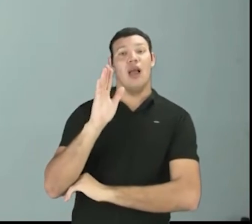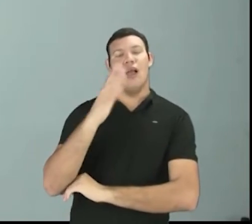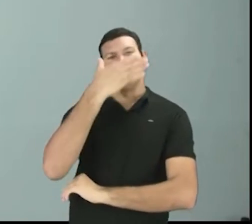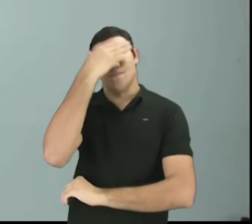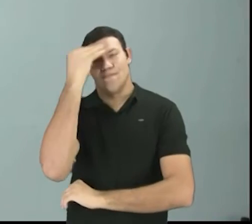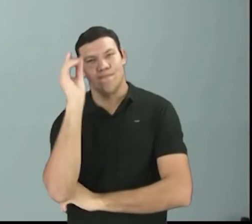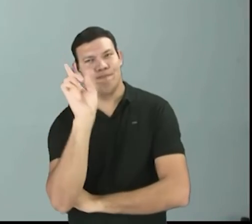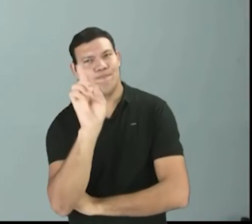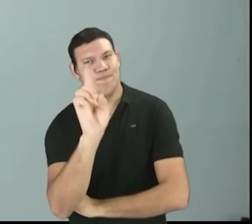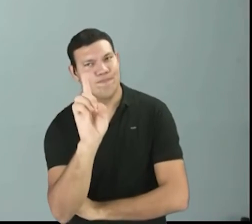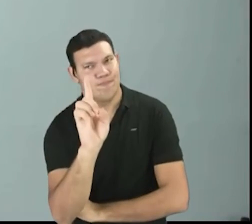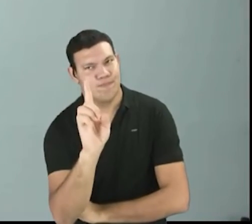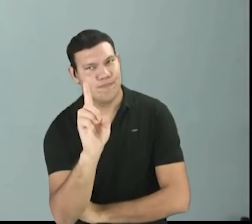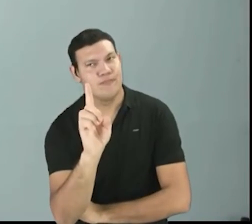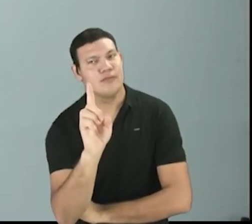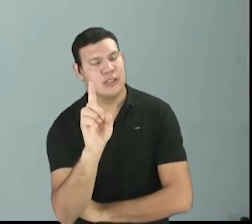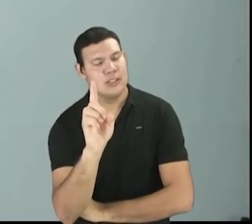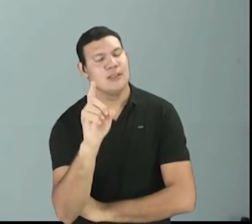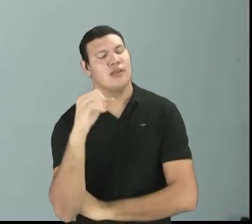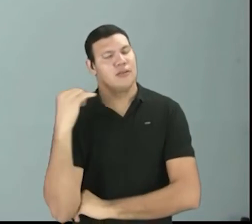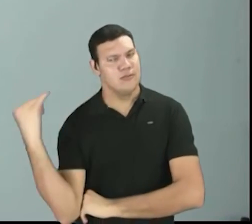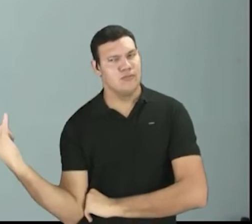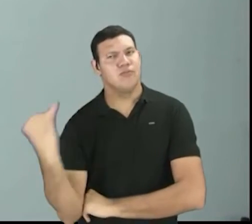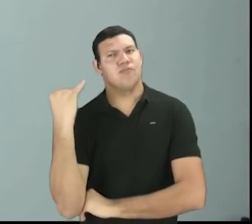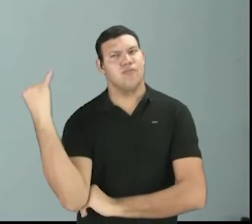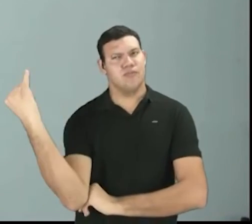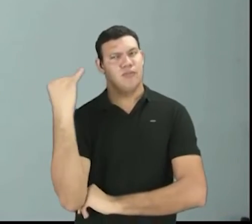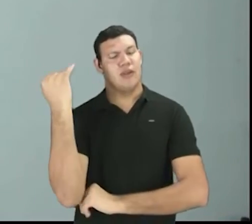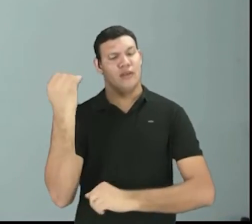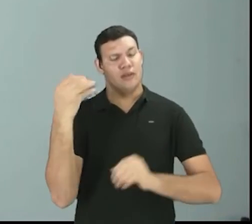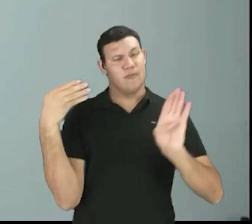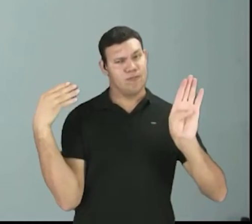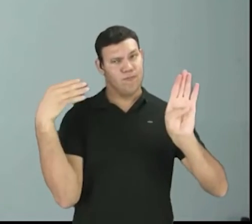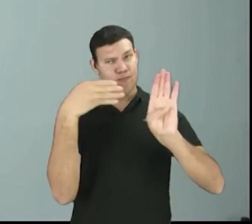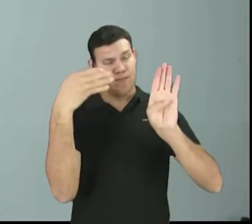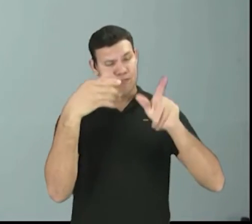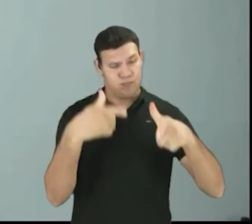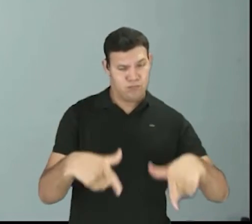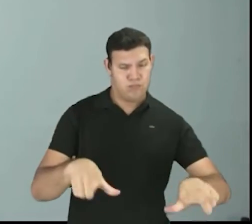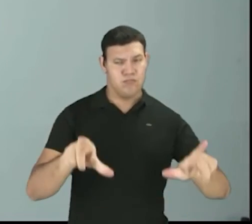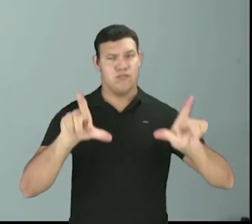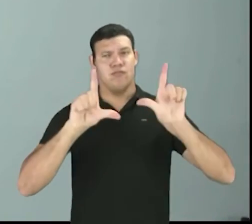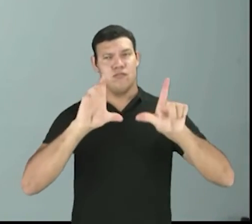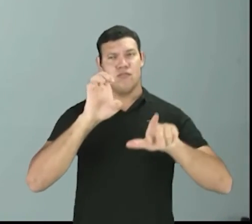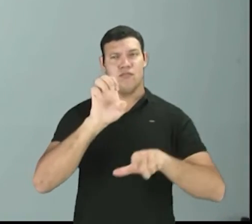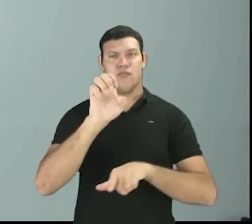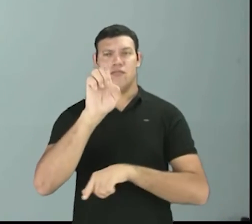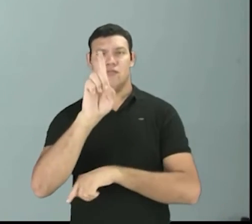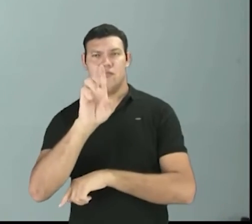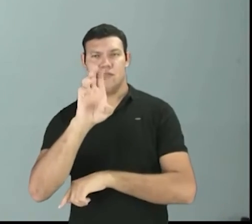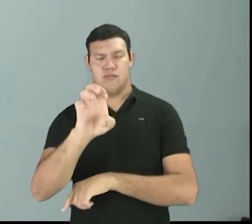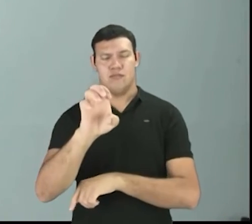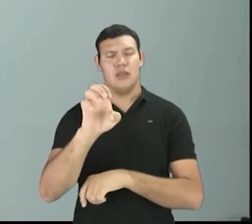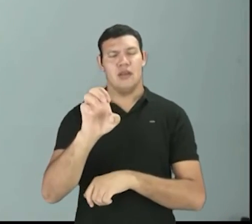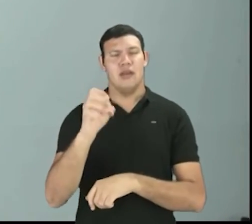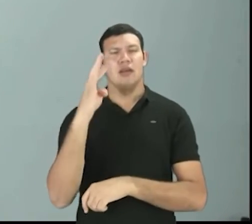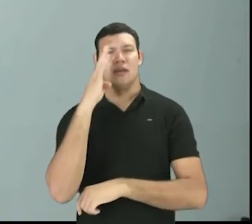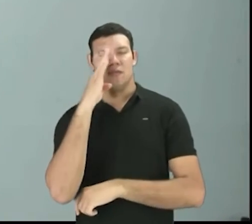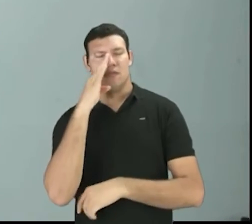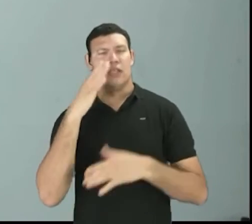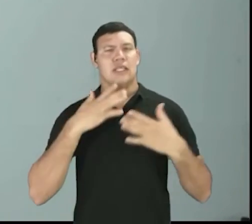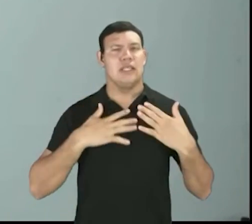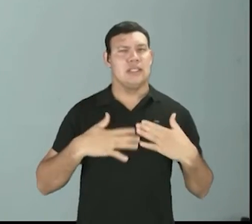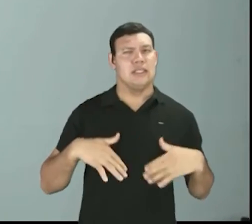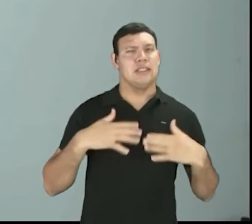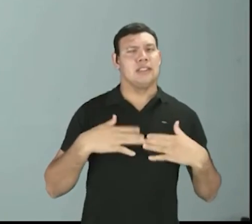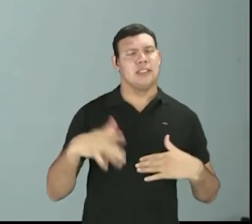esqueçam, é muito importante que vocês procurem a plataforma Eduque para vocês verem as aulas com mais calma, reverem